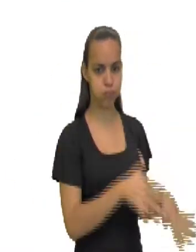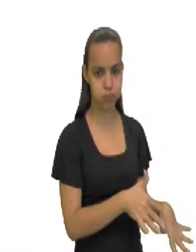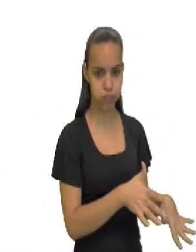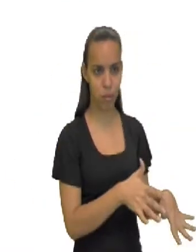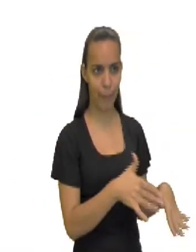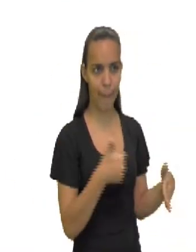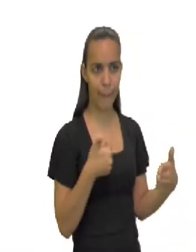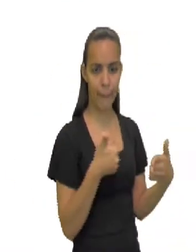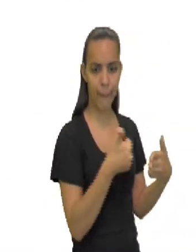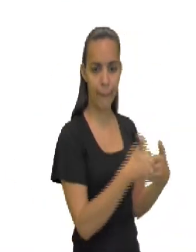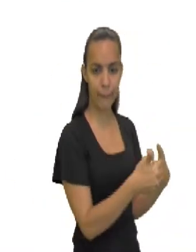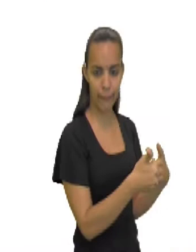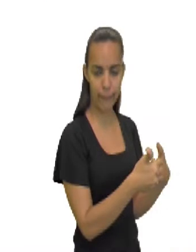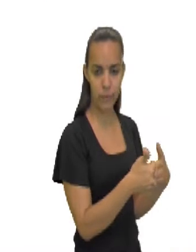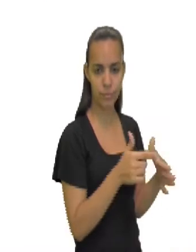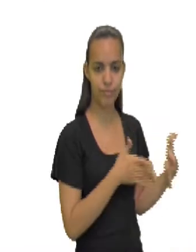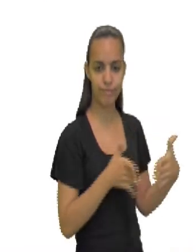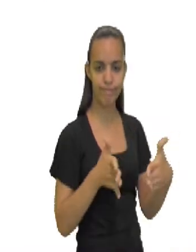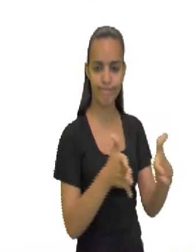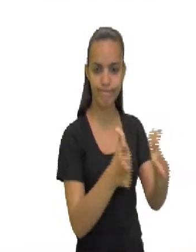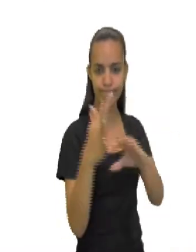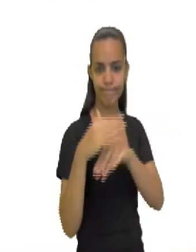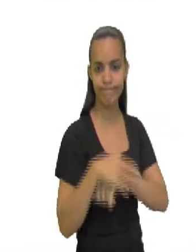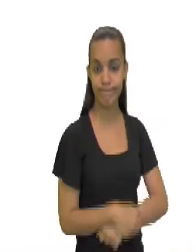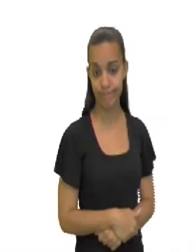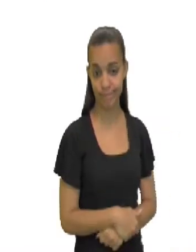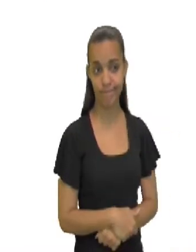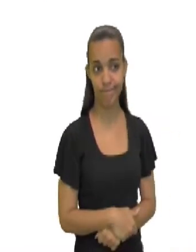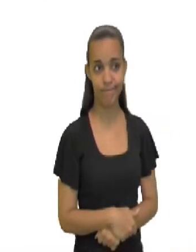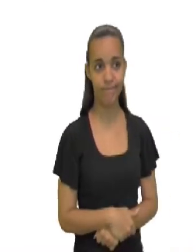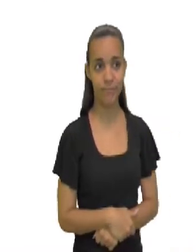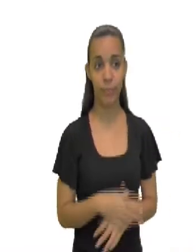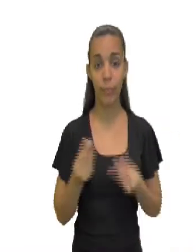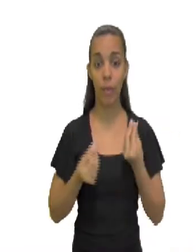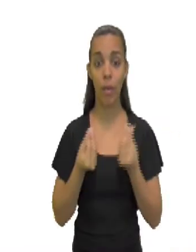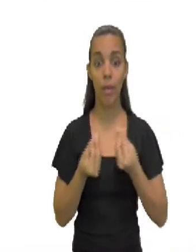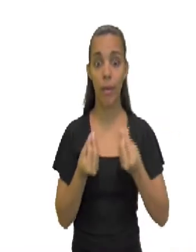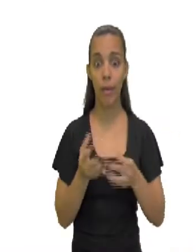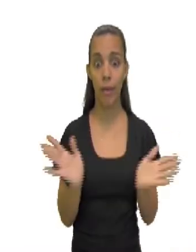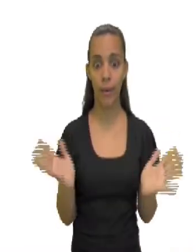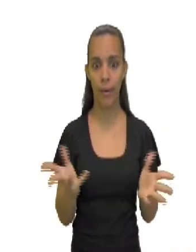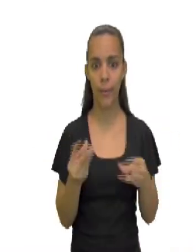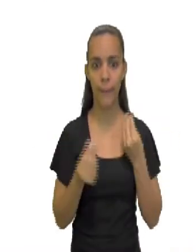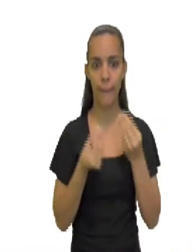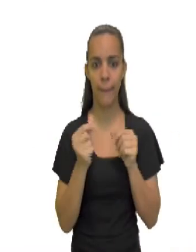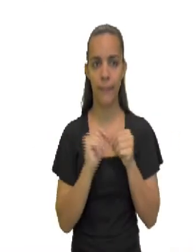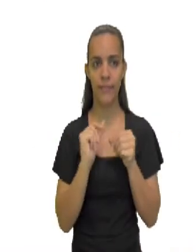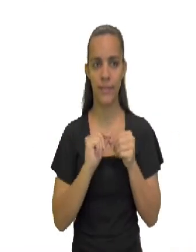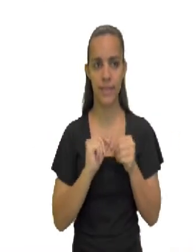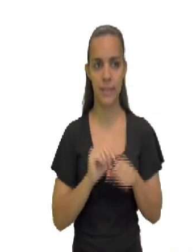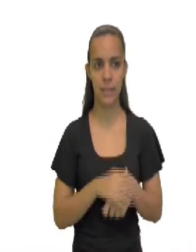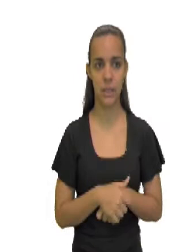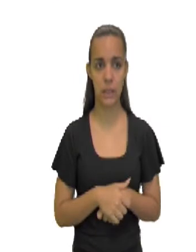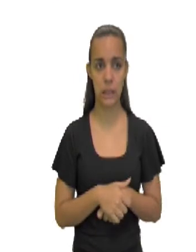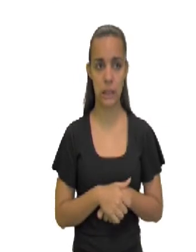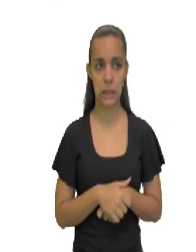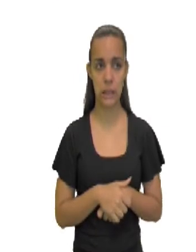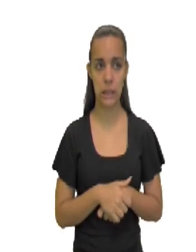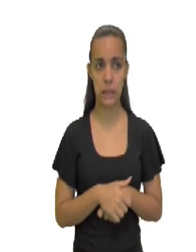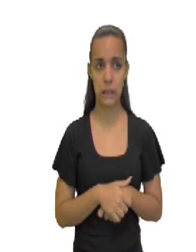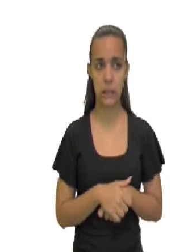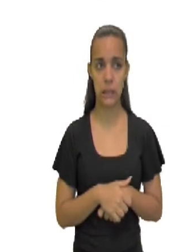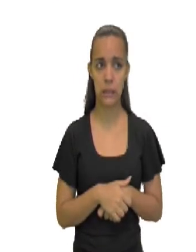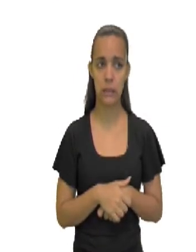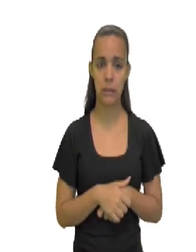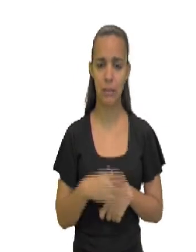colocado à beira de um rio. E agora, o que pode acontecer com este rio? Olha que